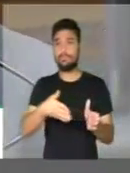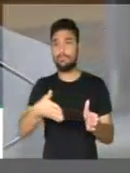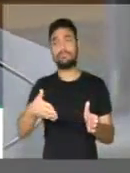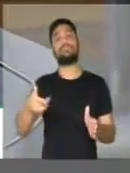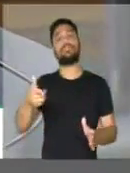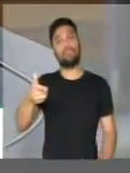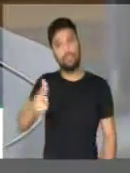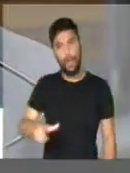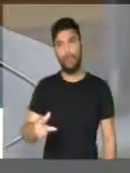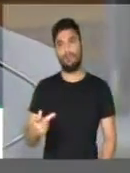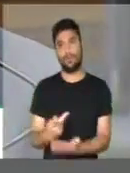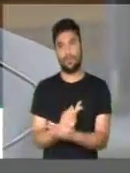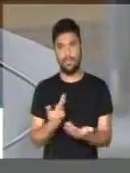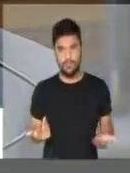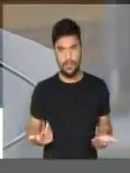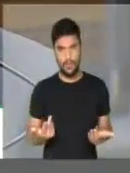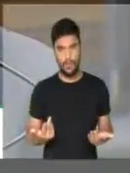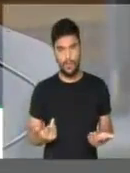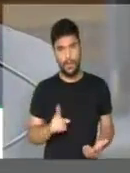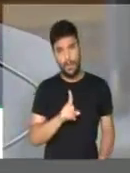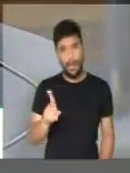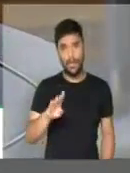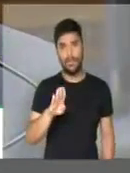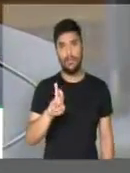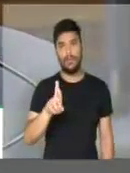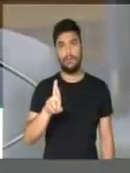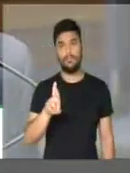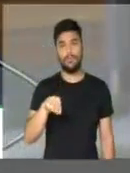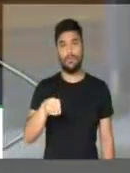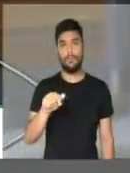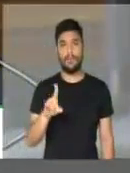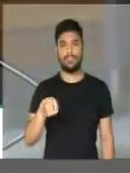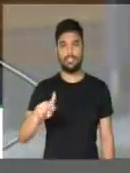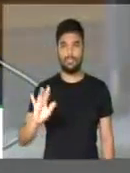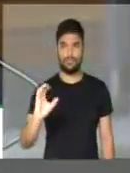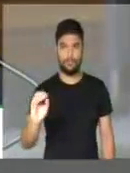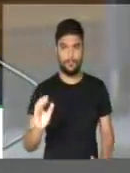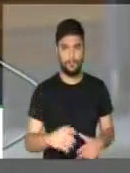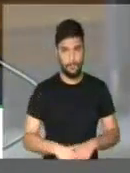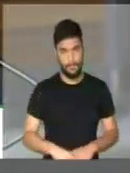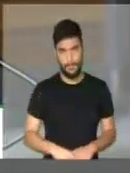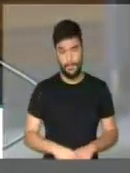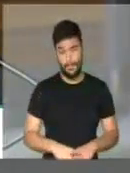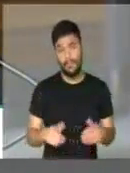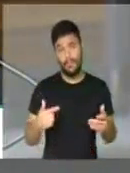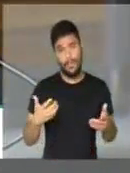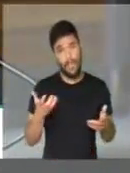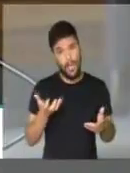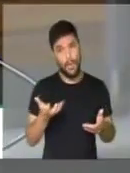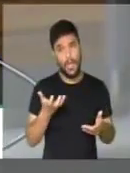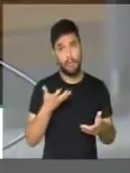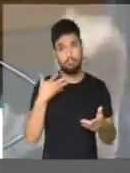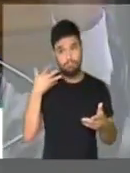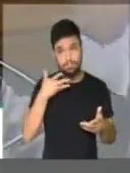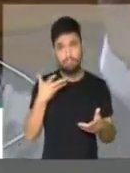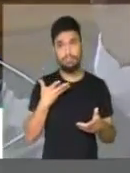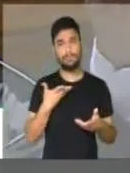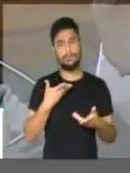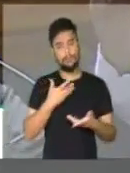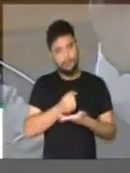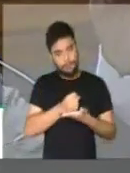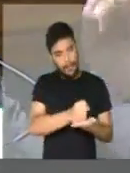tempos depois cometeu esse crime agora em brumadinho por isso gostaria deste plenário